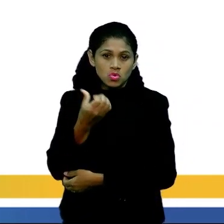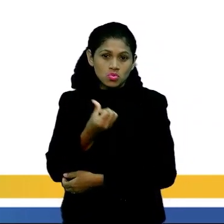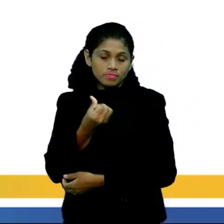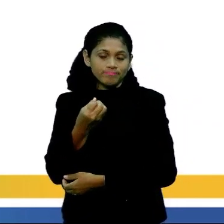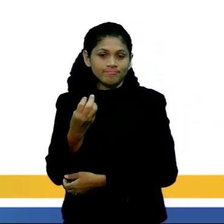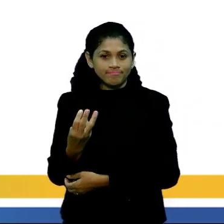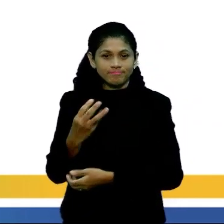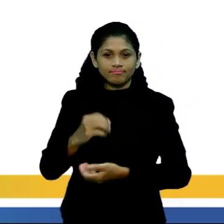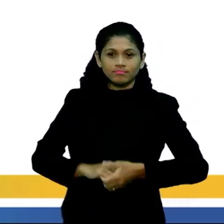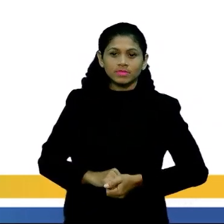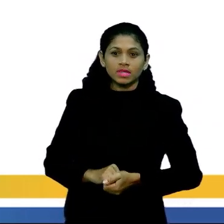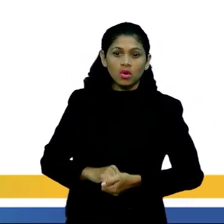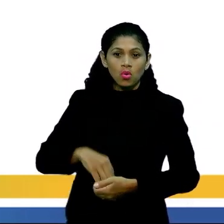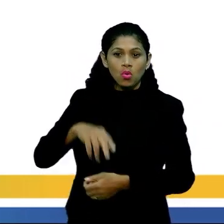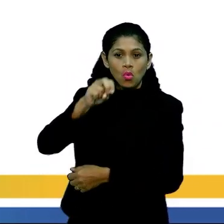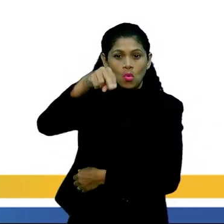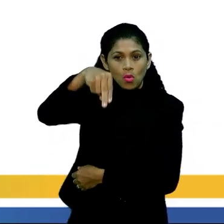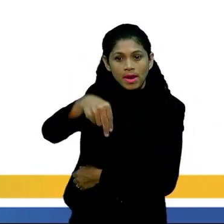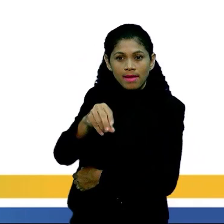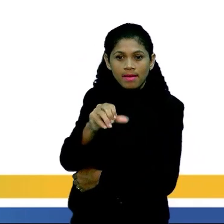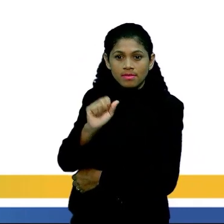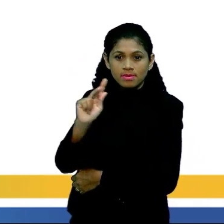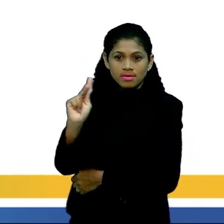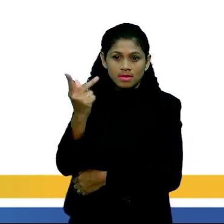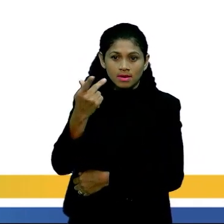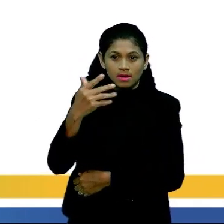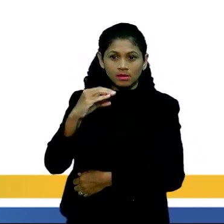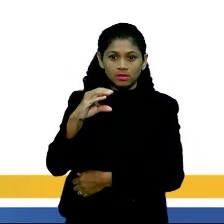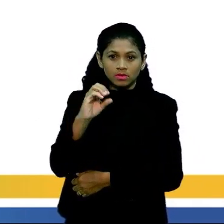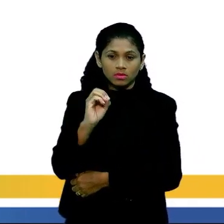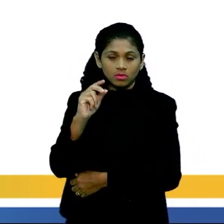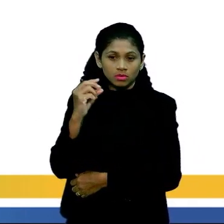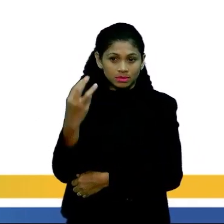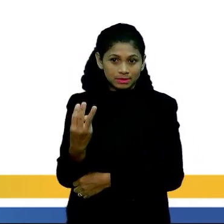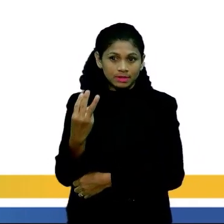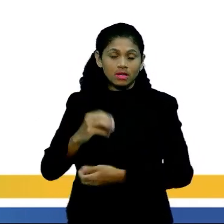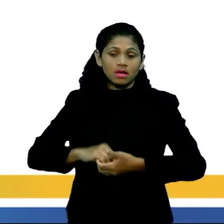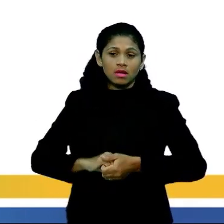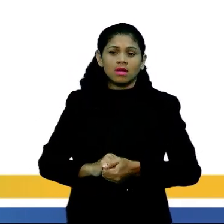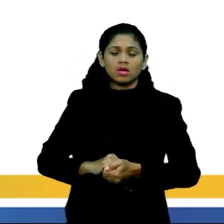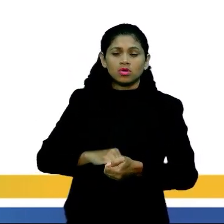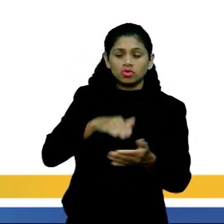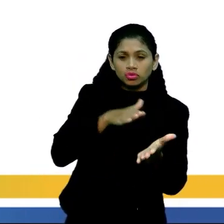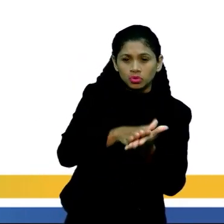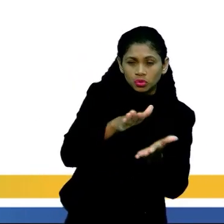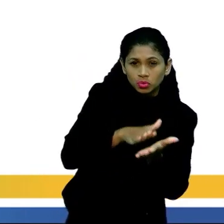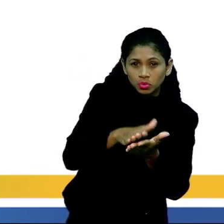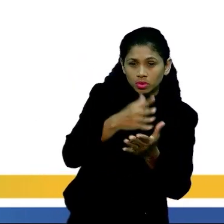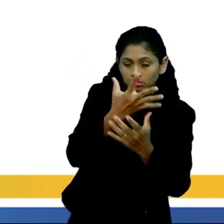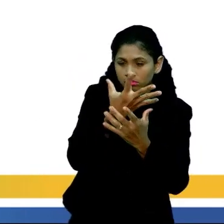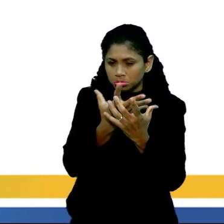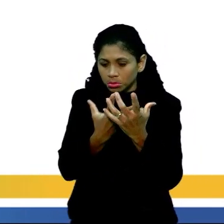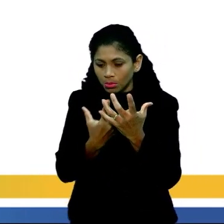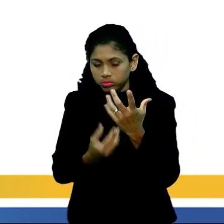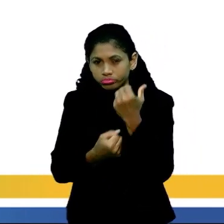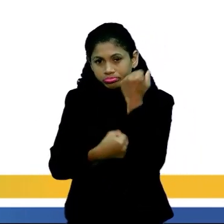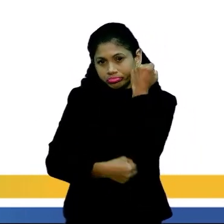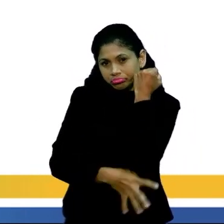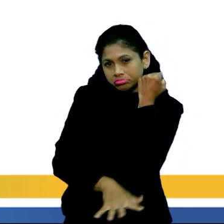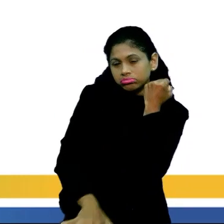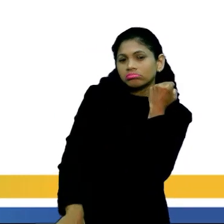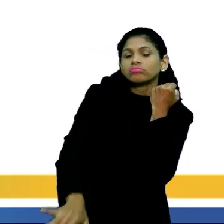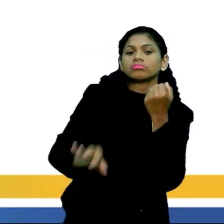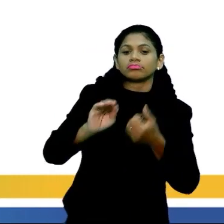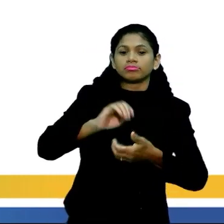utilizado para solucionar diversos problemas cotidianos. Desentupir ralos, higienizar ambientes, clarear